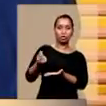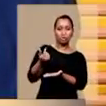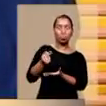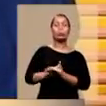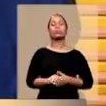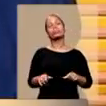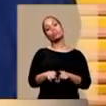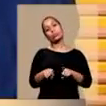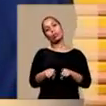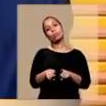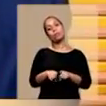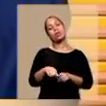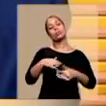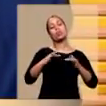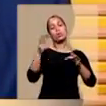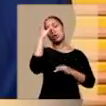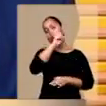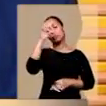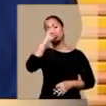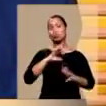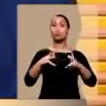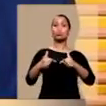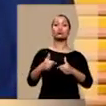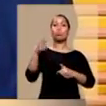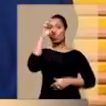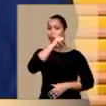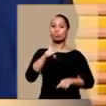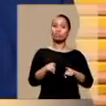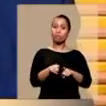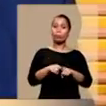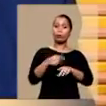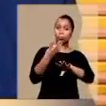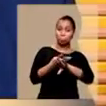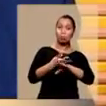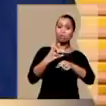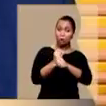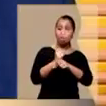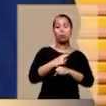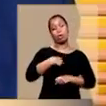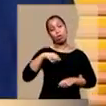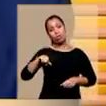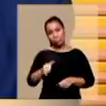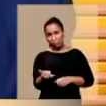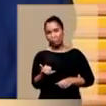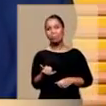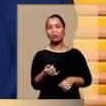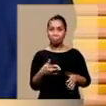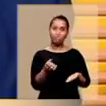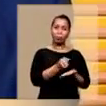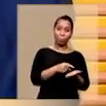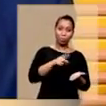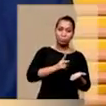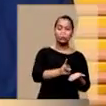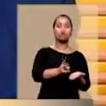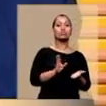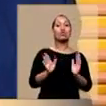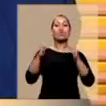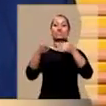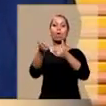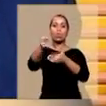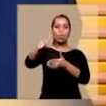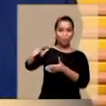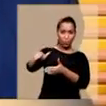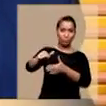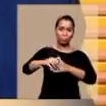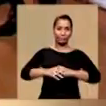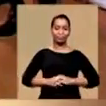de internet, de tecnologia, eu aproveito hoje, e tudo que eu aprendi de matemática eu também aproveito. Então, eu mantive a base e apenas foquei